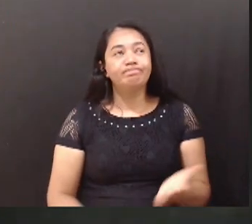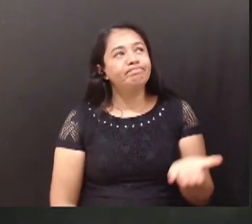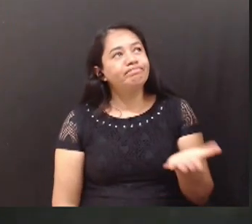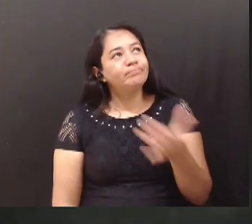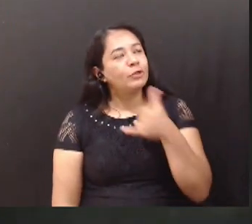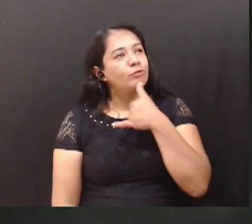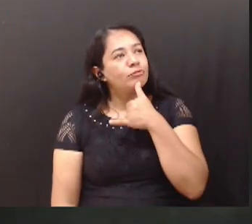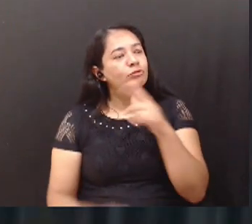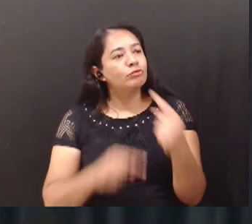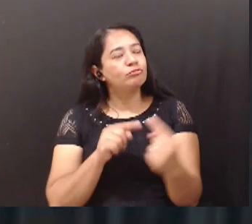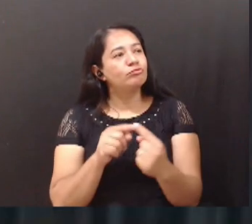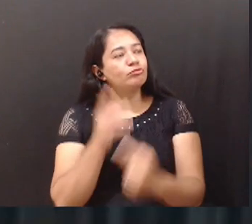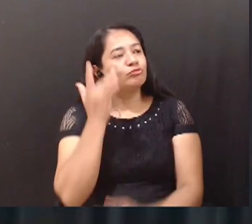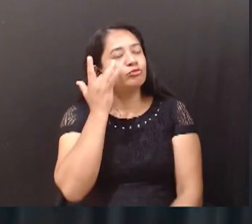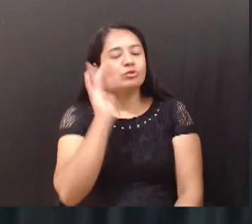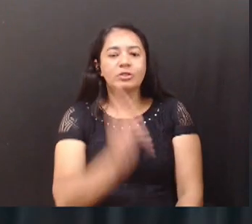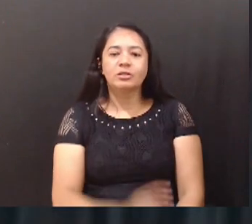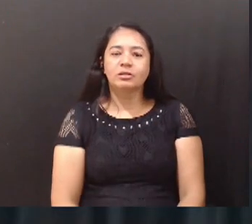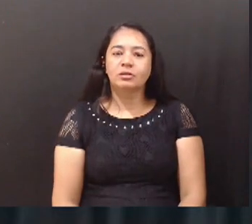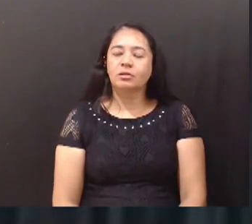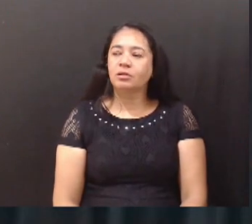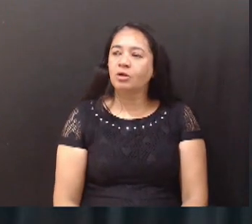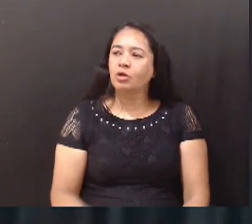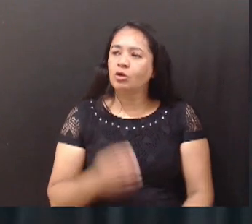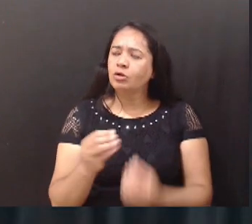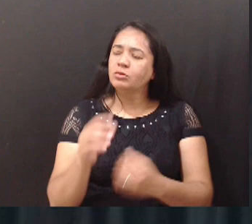Pensa quando você fica triste, como é que você fica?